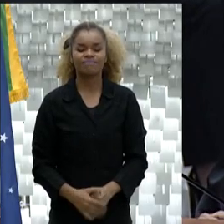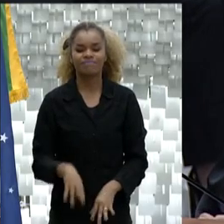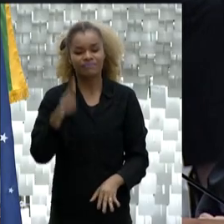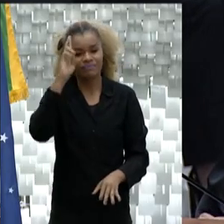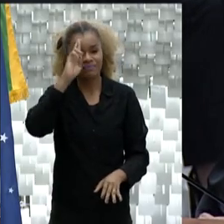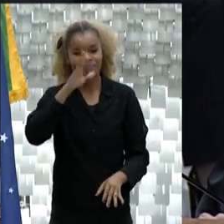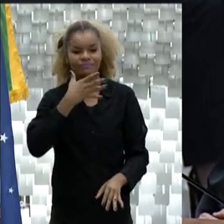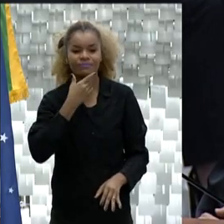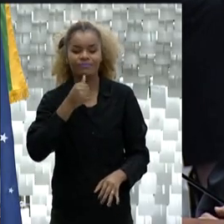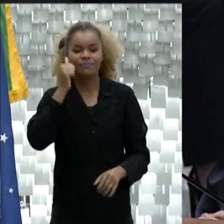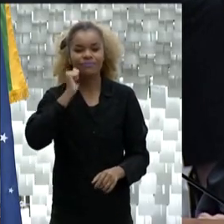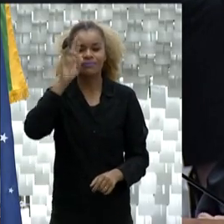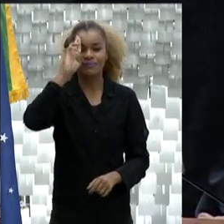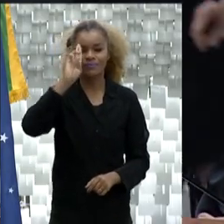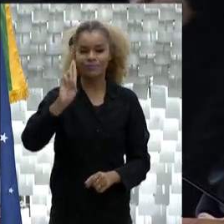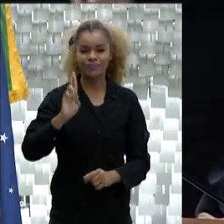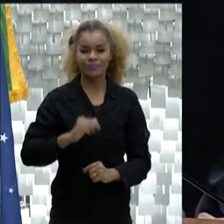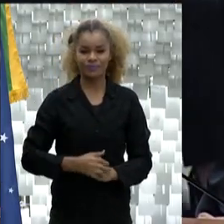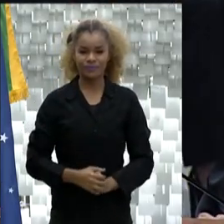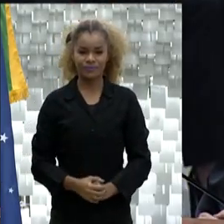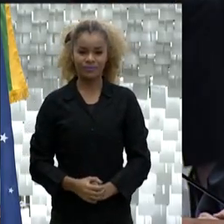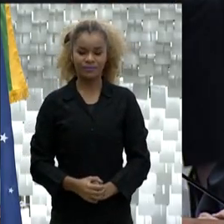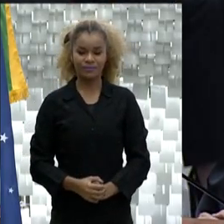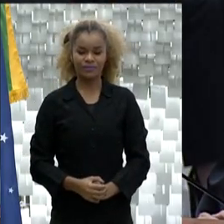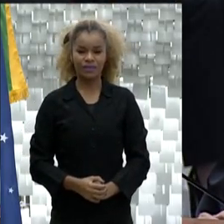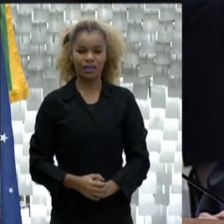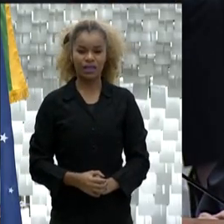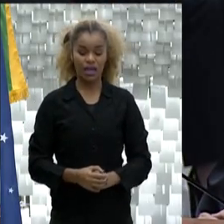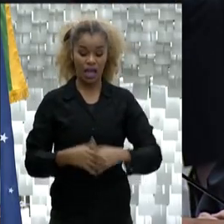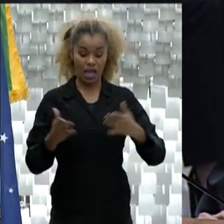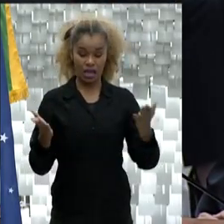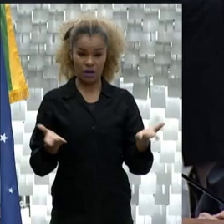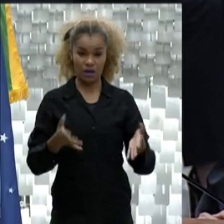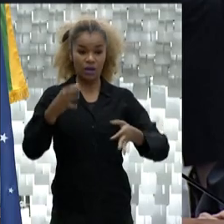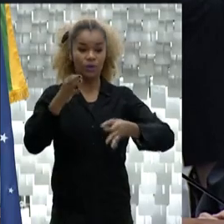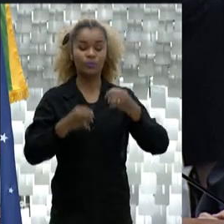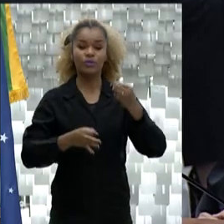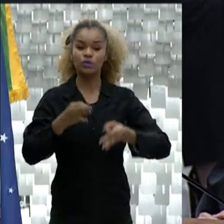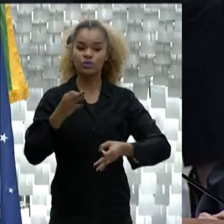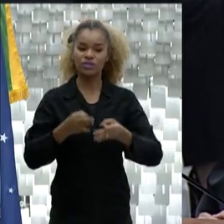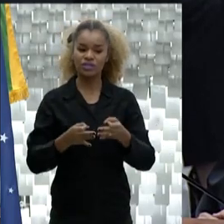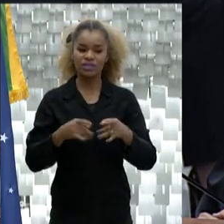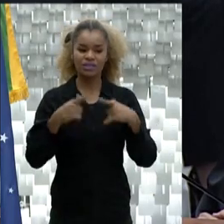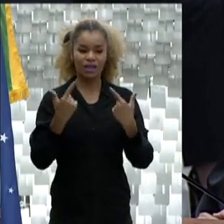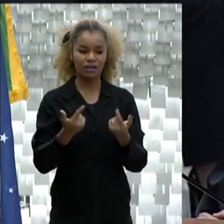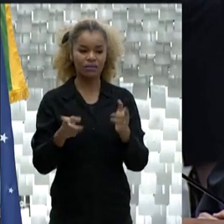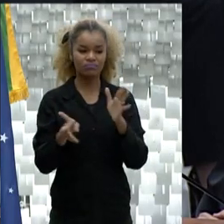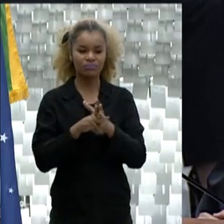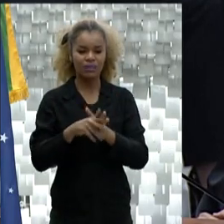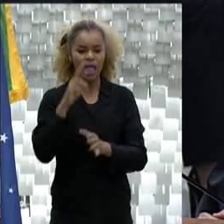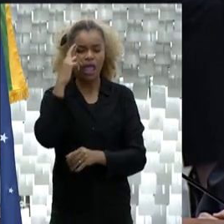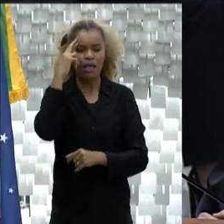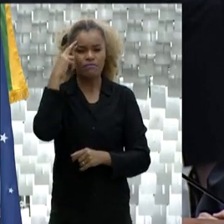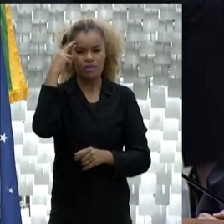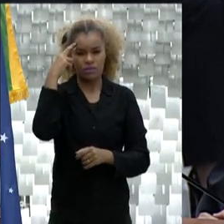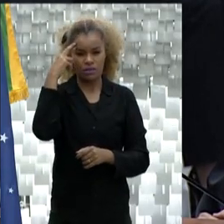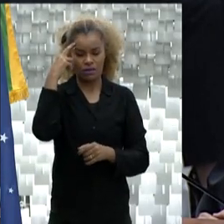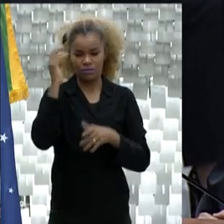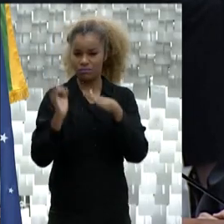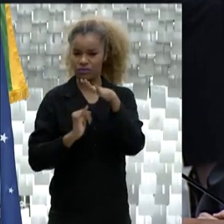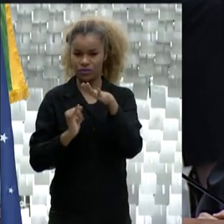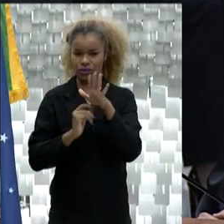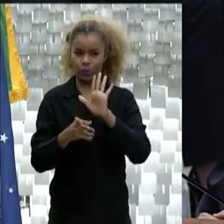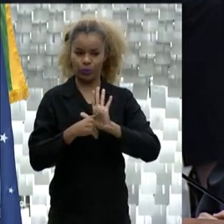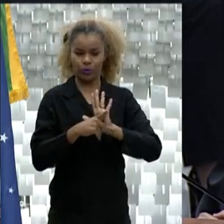Senhores e senhoras, como a justiça é a instituição da reflexão, não